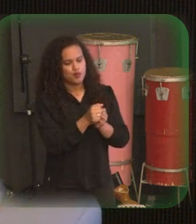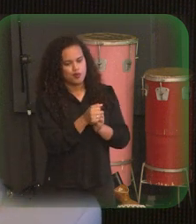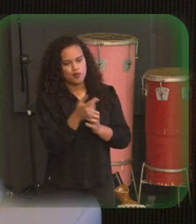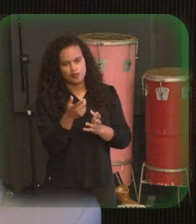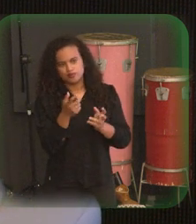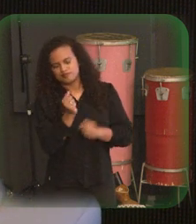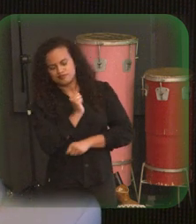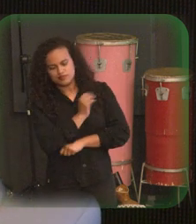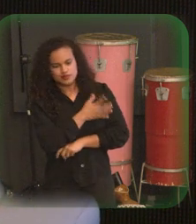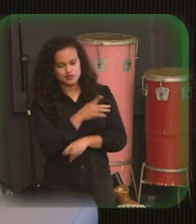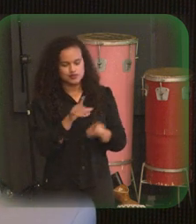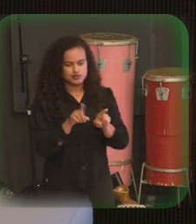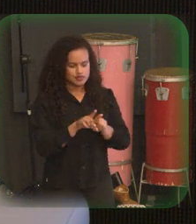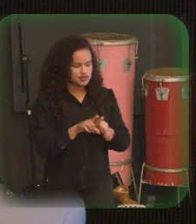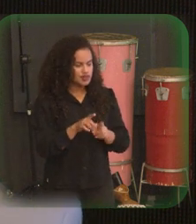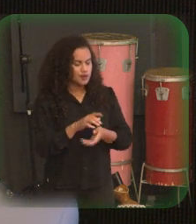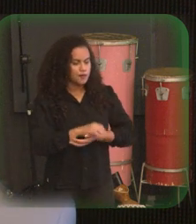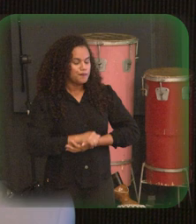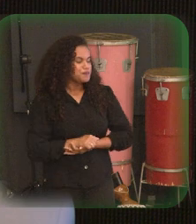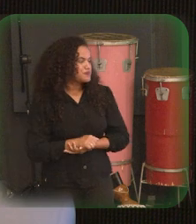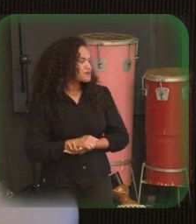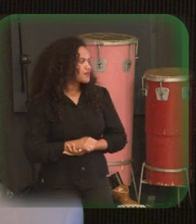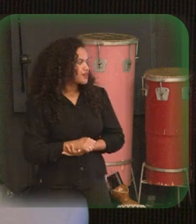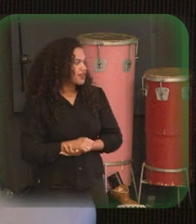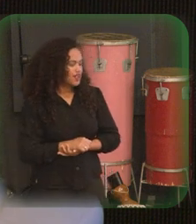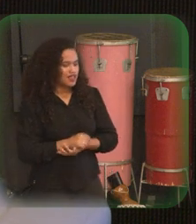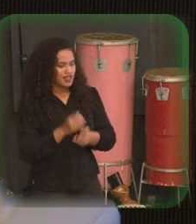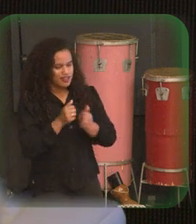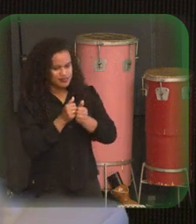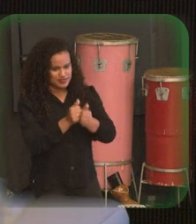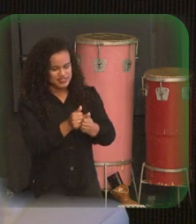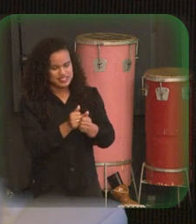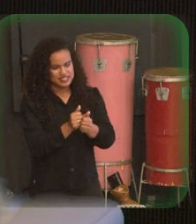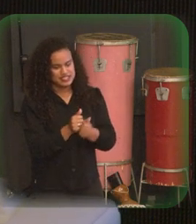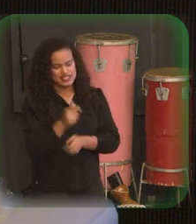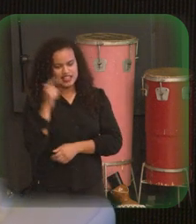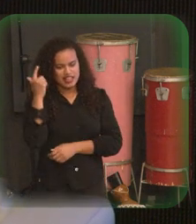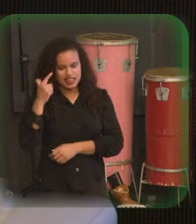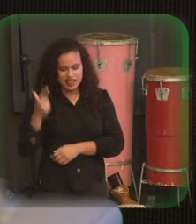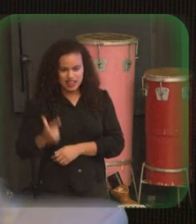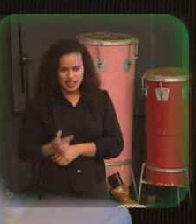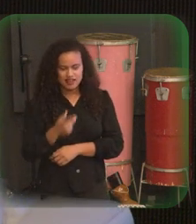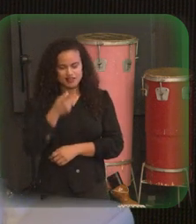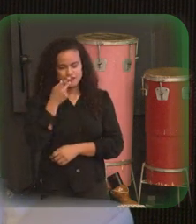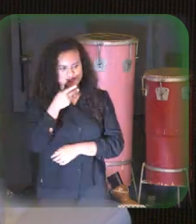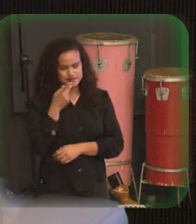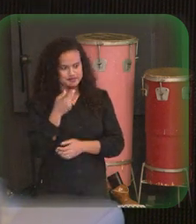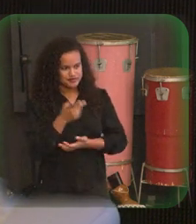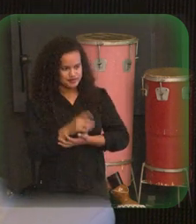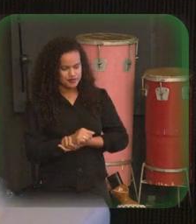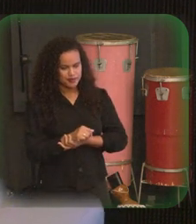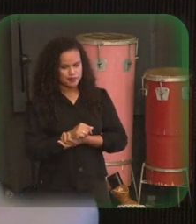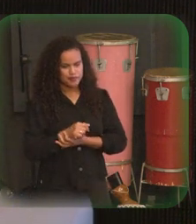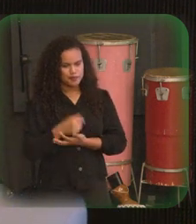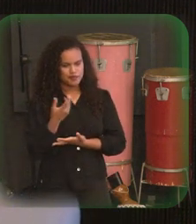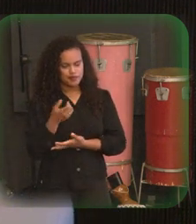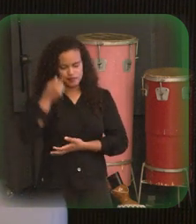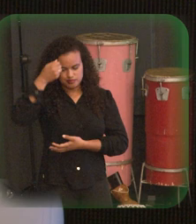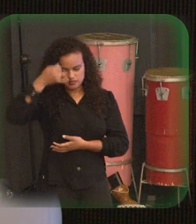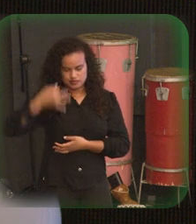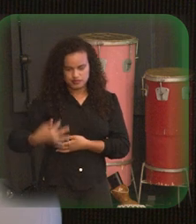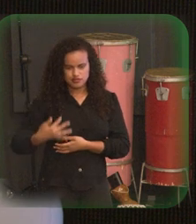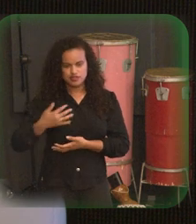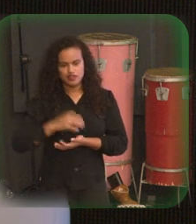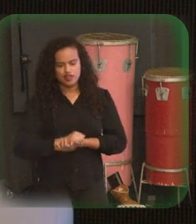Instituto Federal. Primeiro eu vou seguir, Laura, vou me audiodescrever, né? Eu sou uma